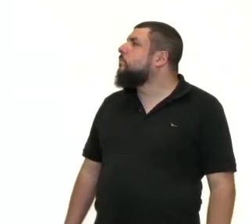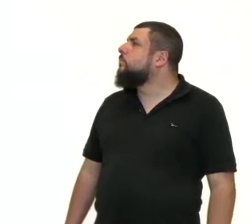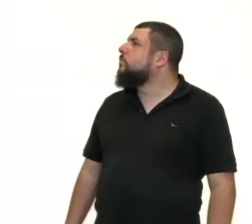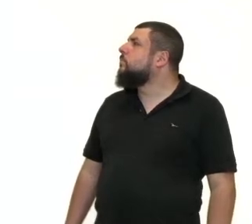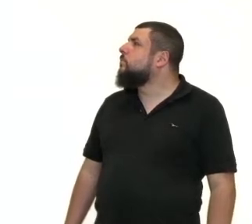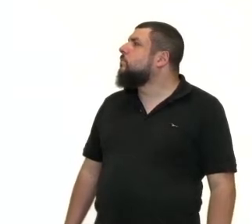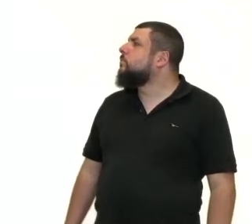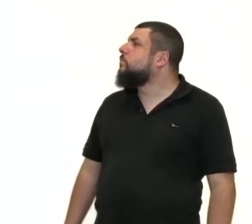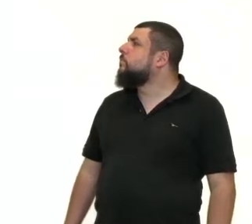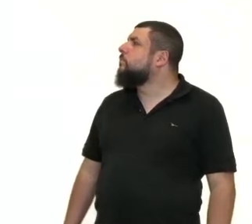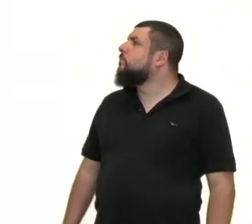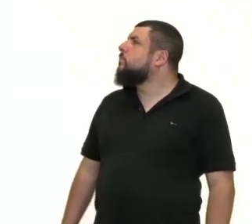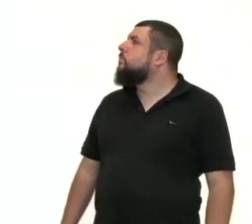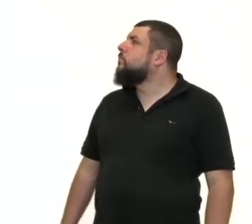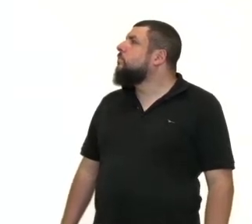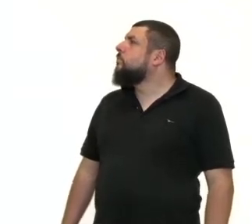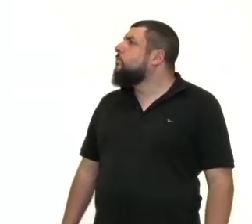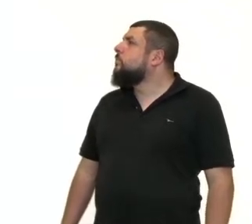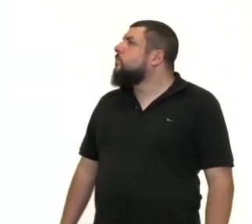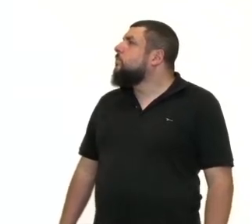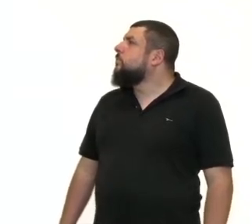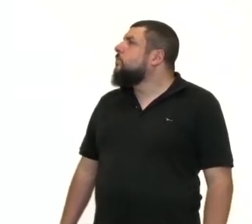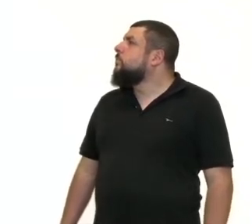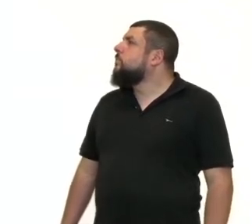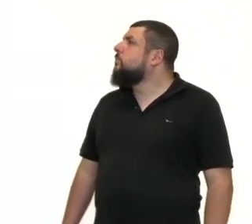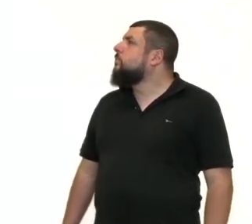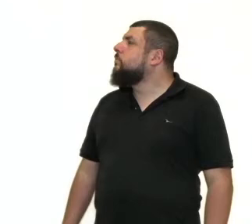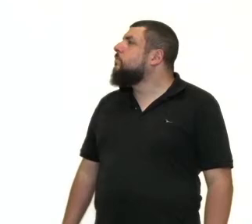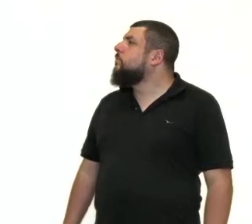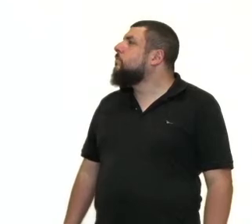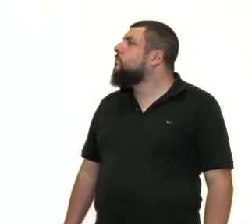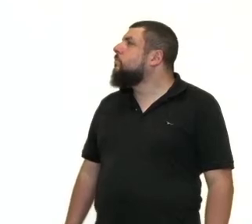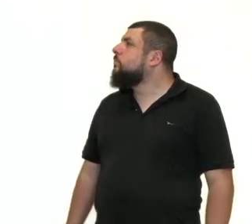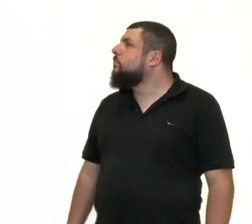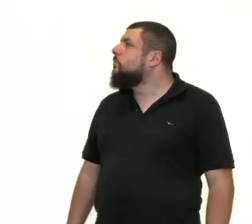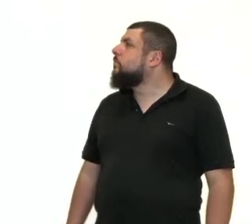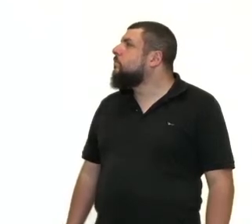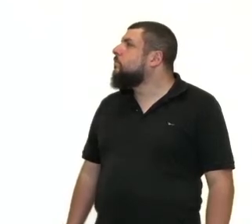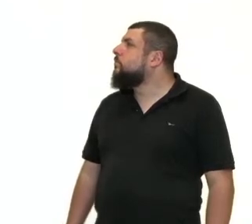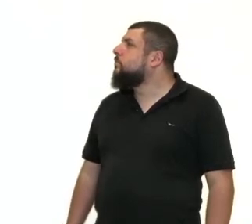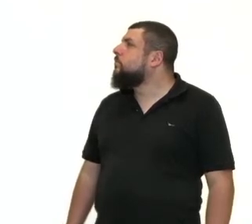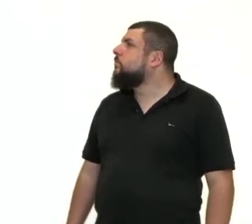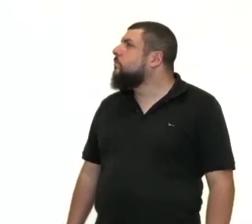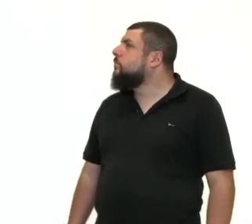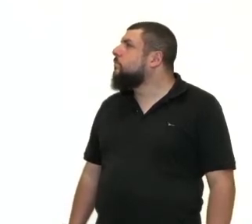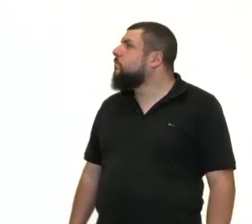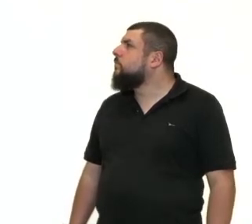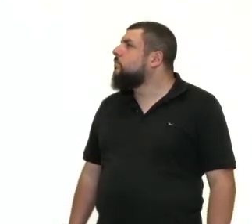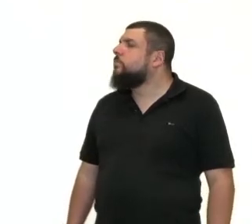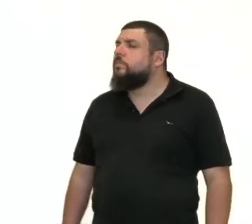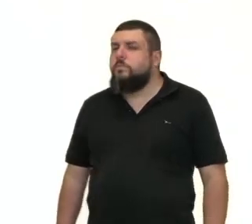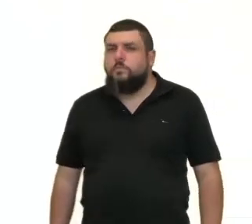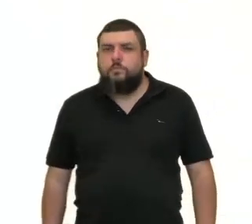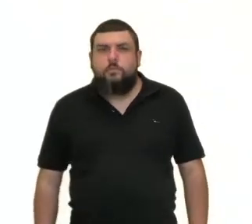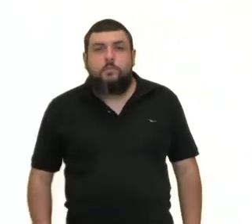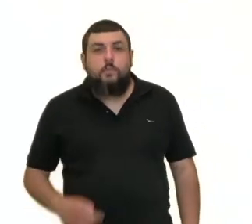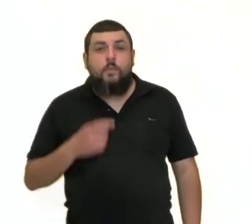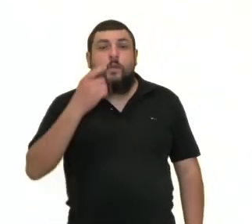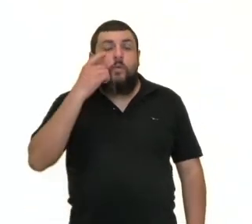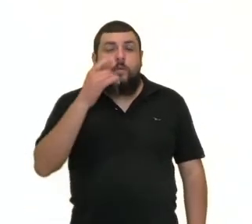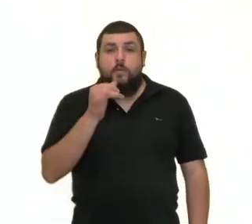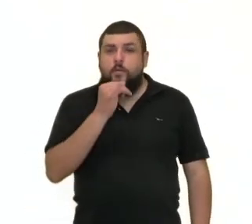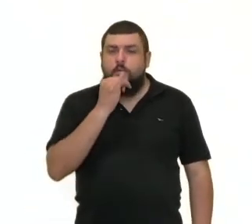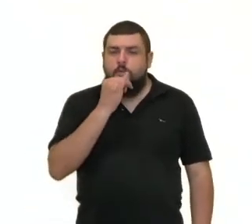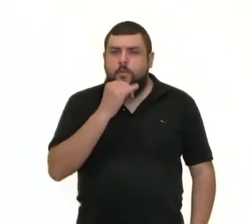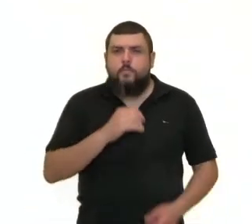então, assim, por fim, por conseguinte e por isso. Olha o exemplo.